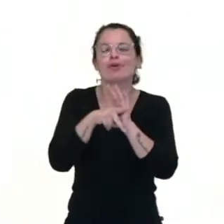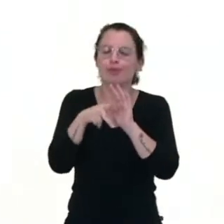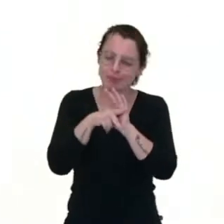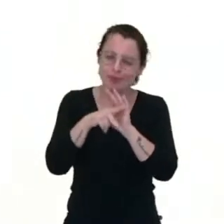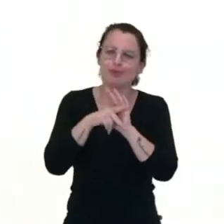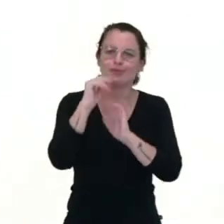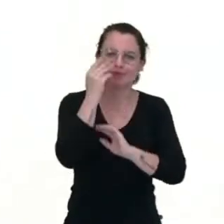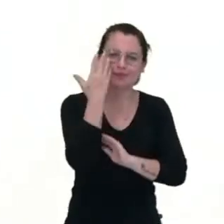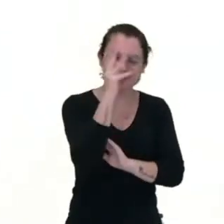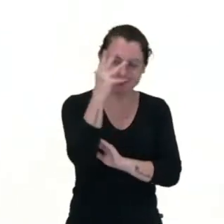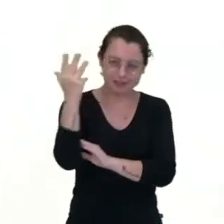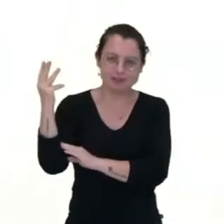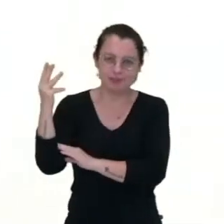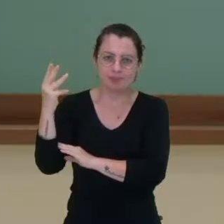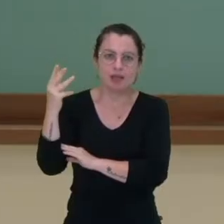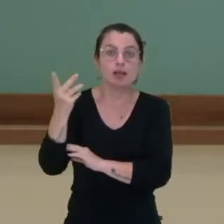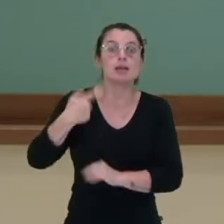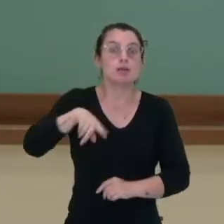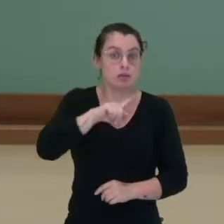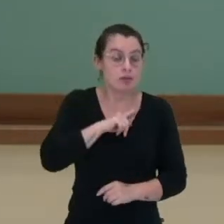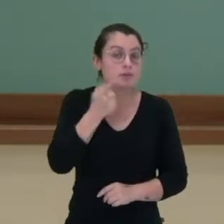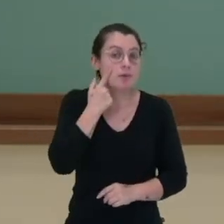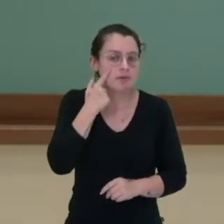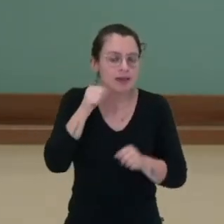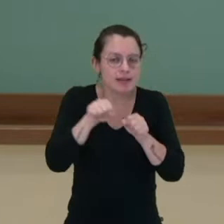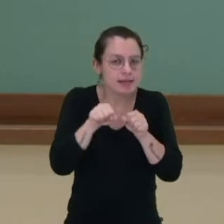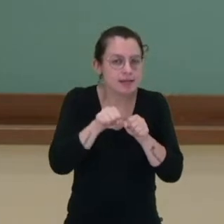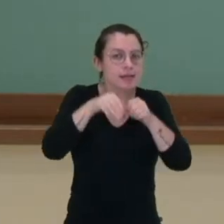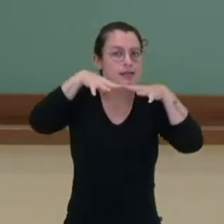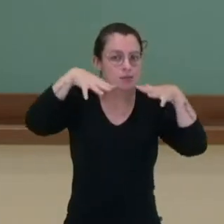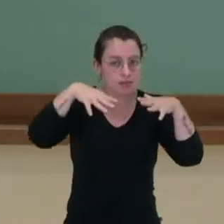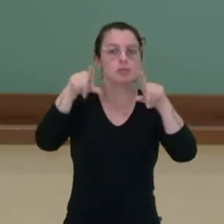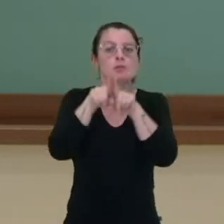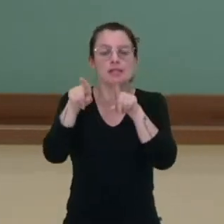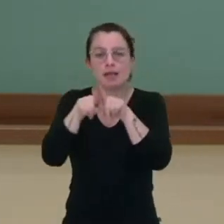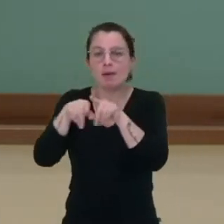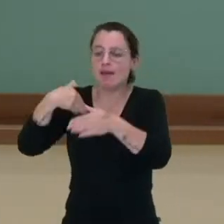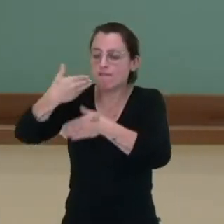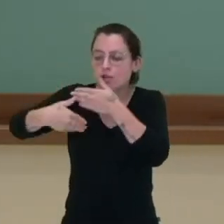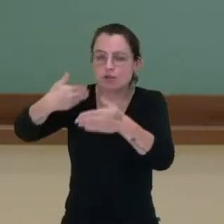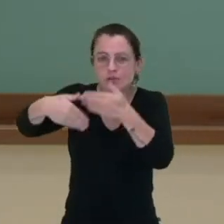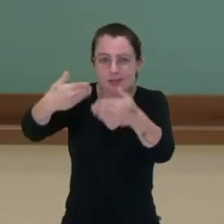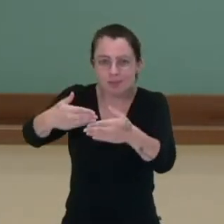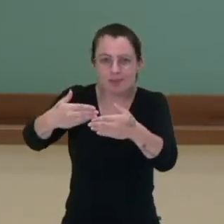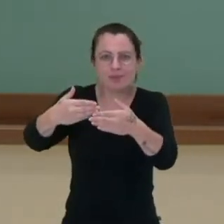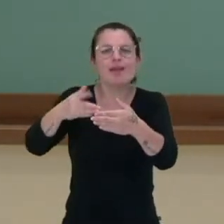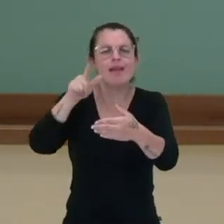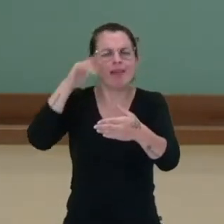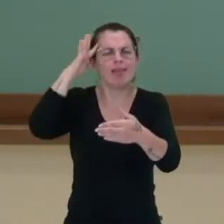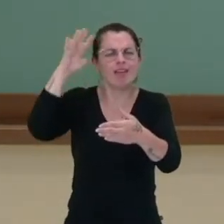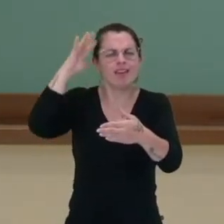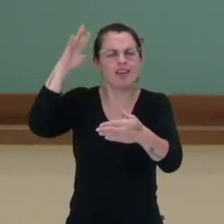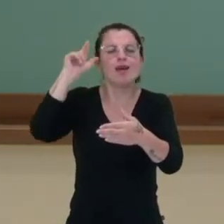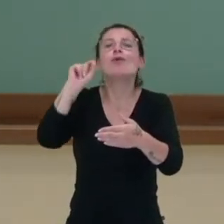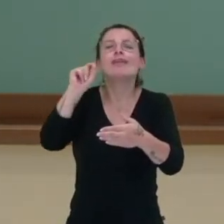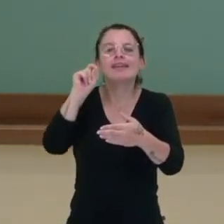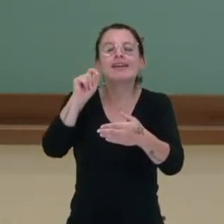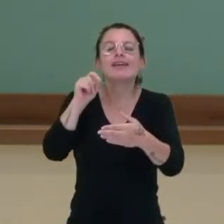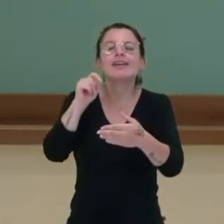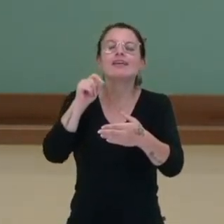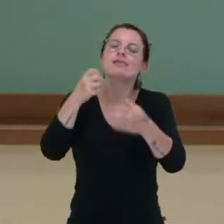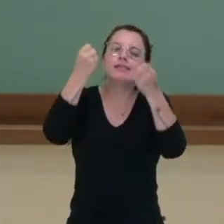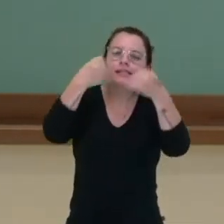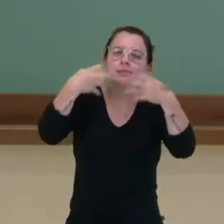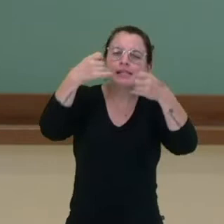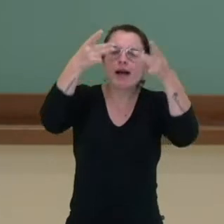diferenciar criacionismo e evolucionismo, duas teorias que buscam explicar o surgimento do homem e